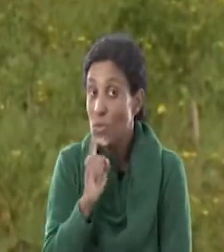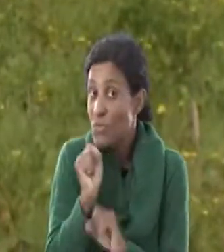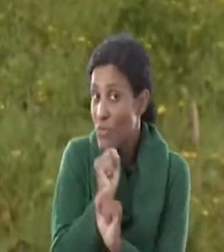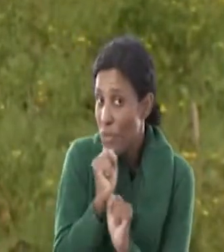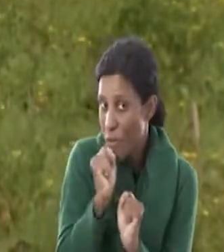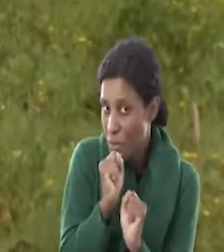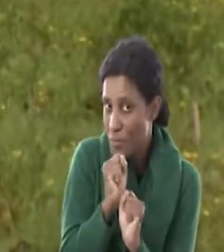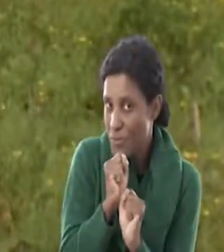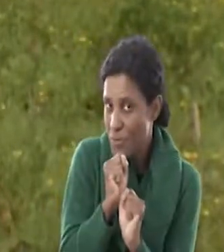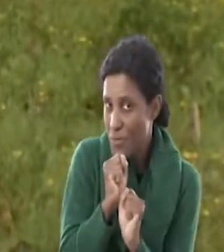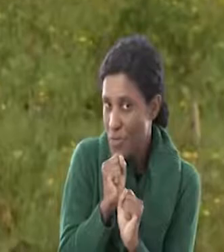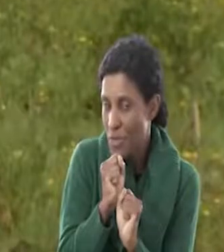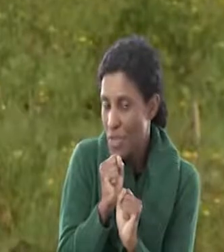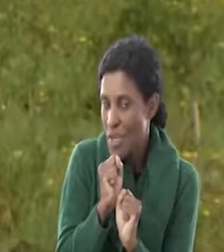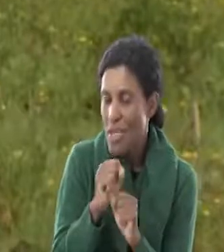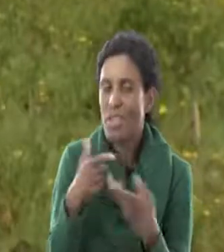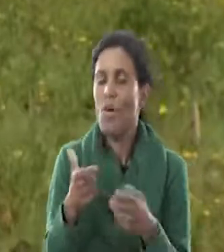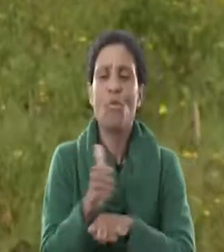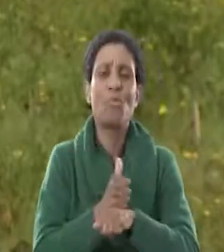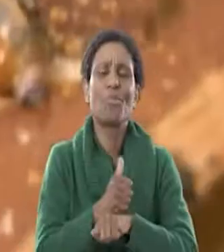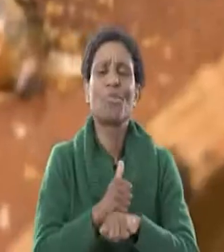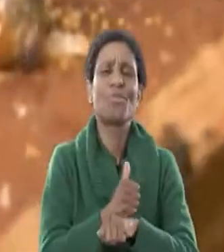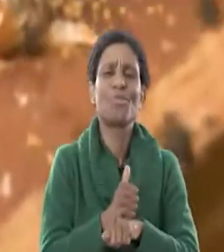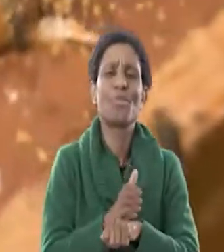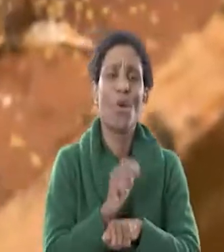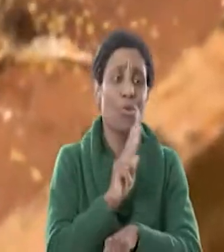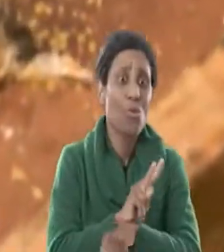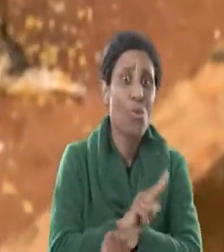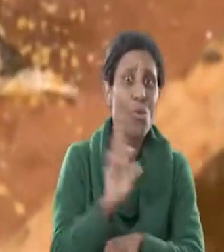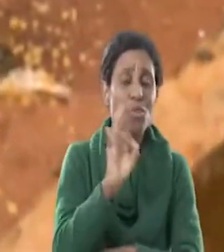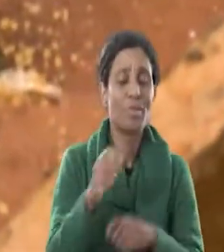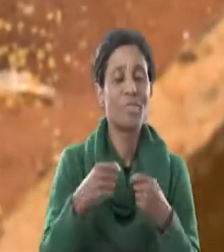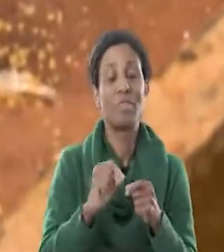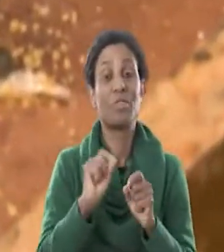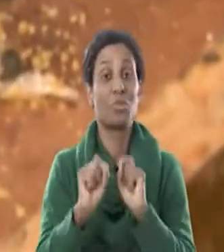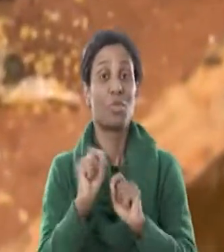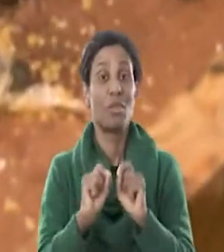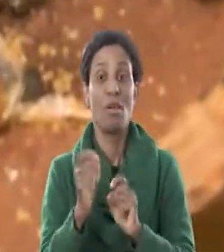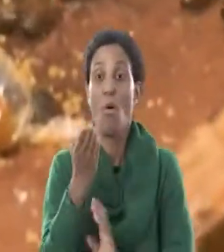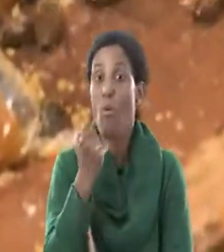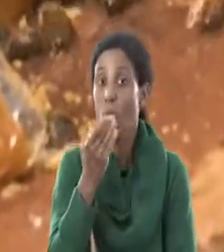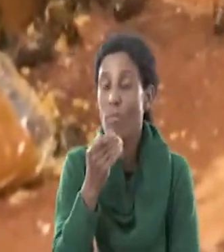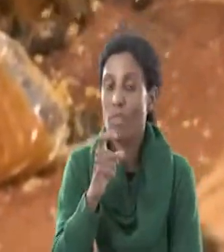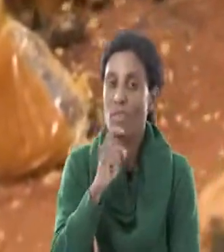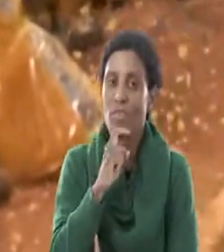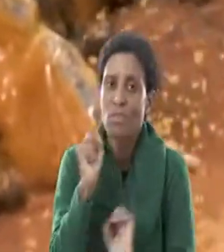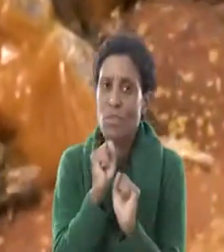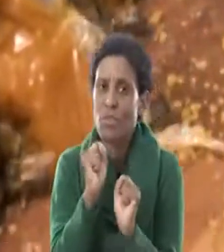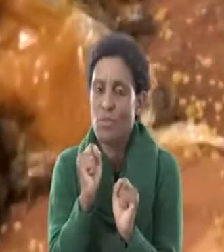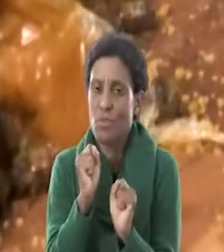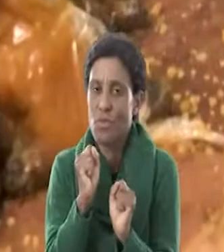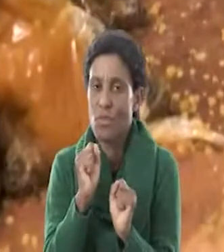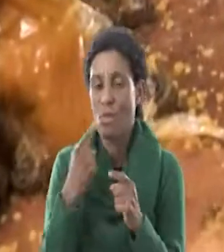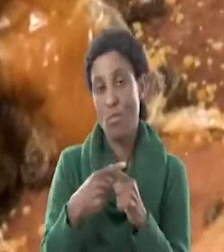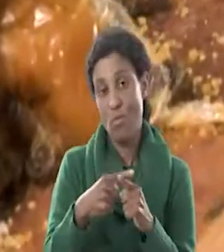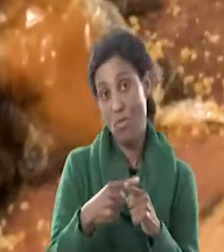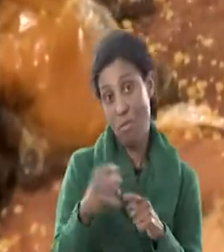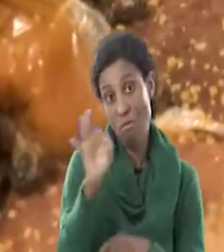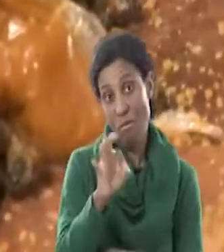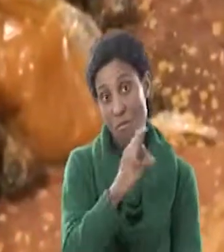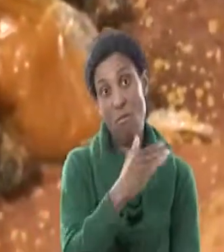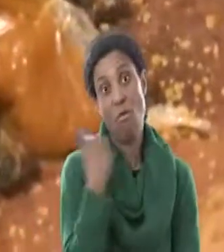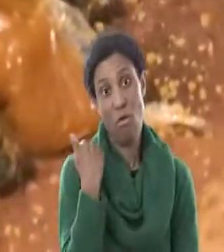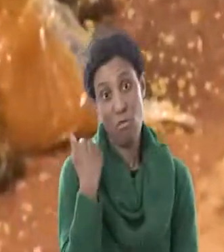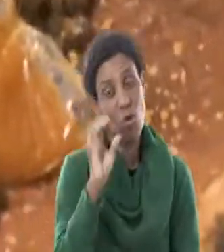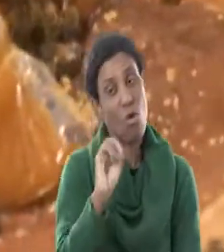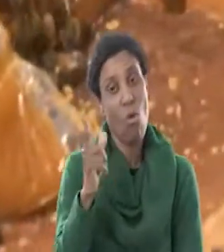dela do inverno. Então, o que ela obriga o apicultor a fazer? Alimentar essa abelha no inverno, porque senão ela vai morrer. Ou vai embora atrás